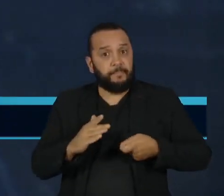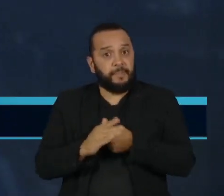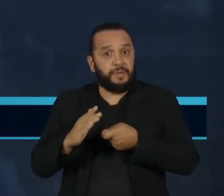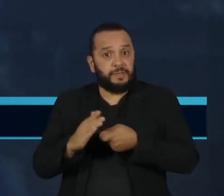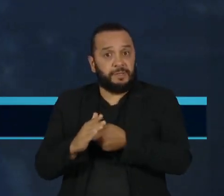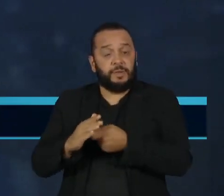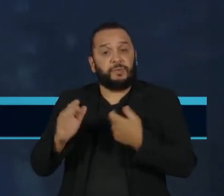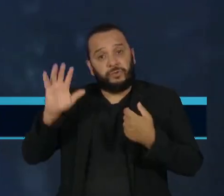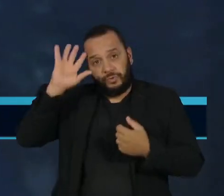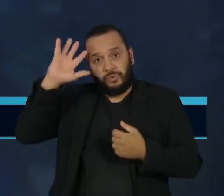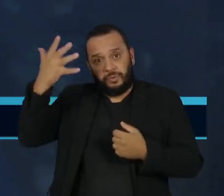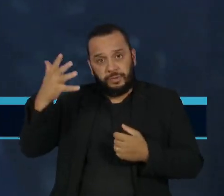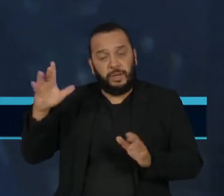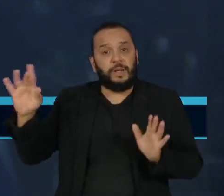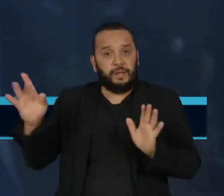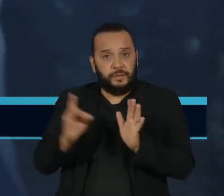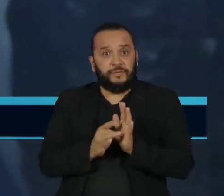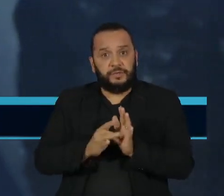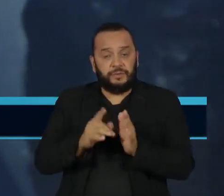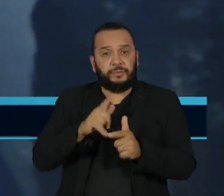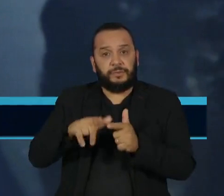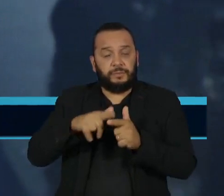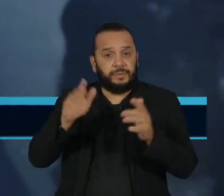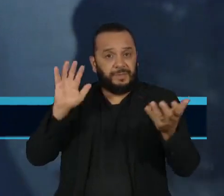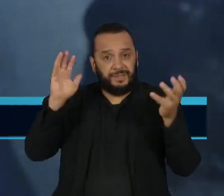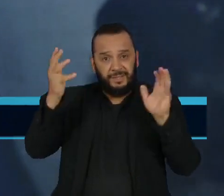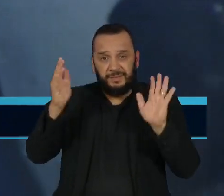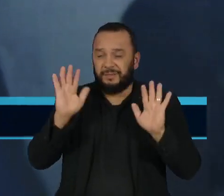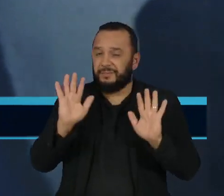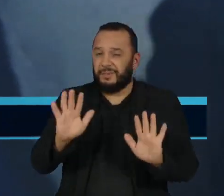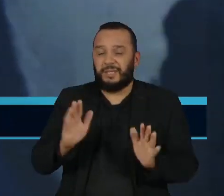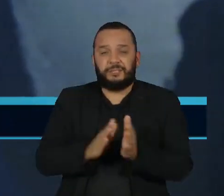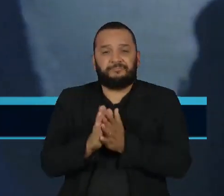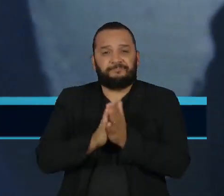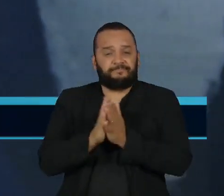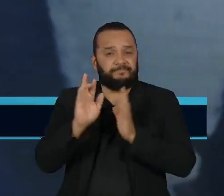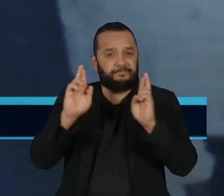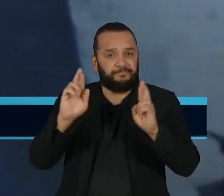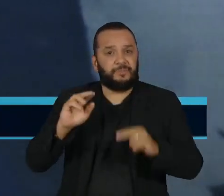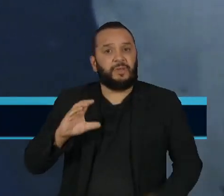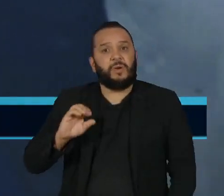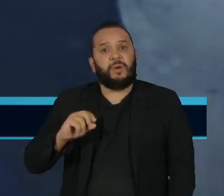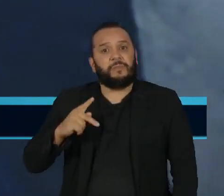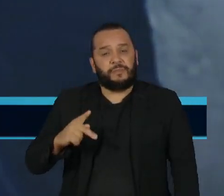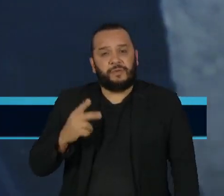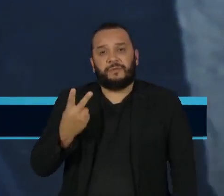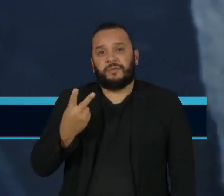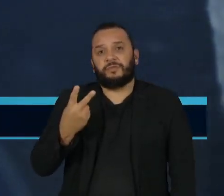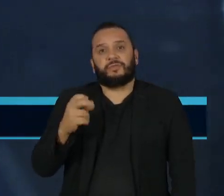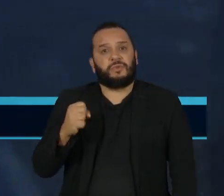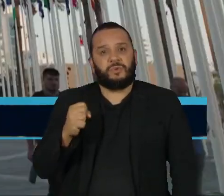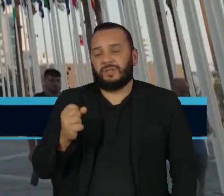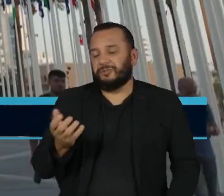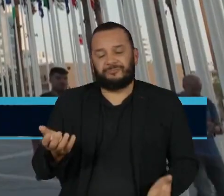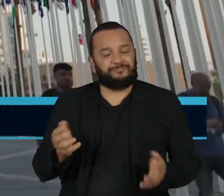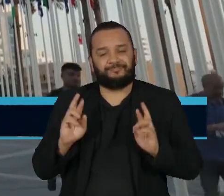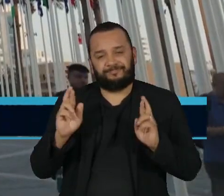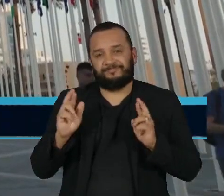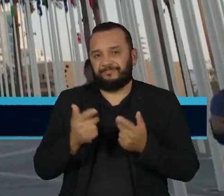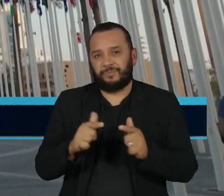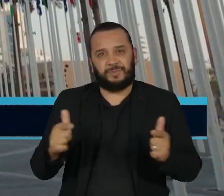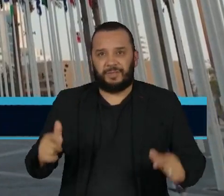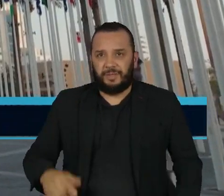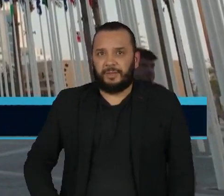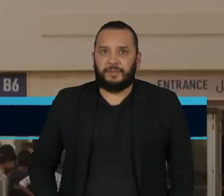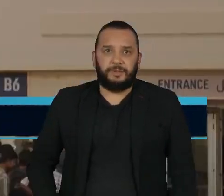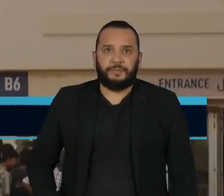por soluções efetivas para a crise climática, a expectativa para a COP28 foi esvaziada. Já